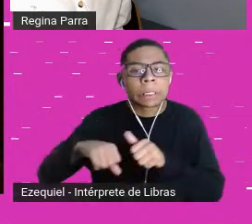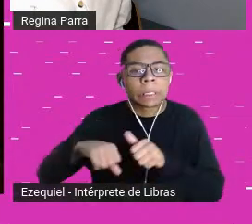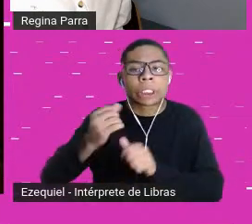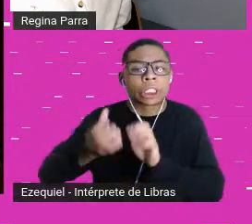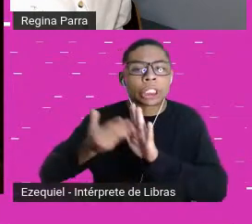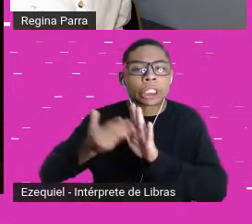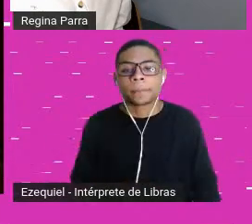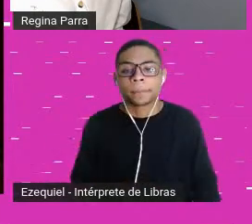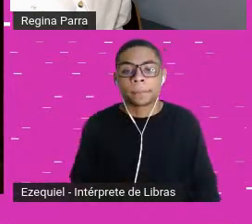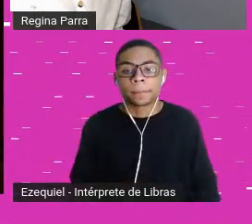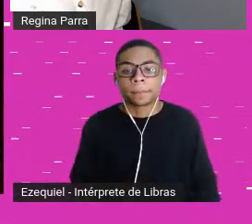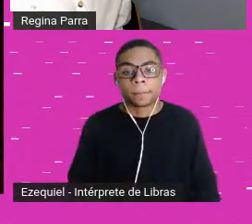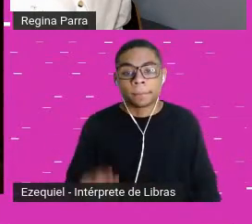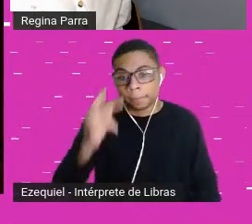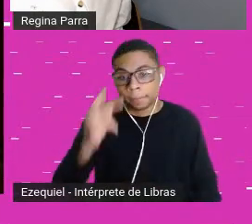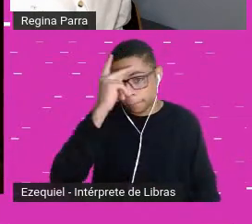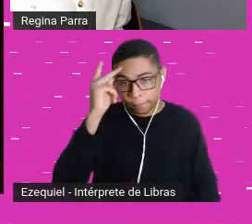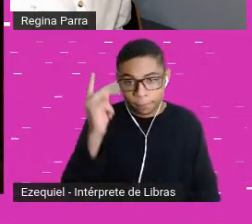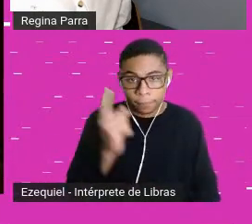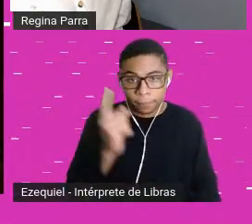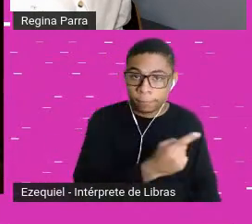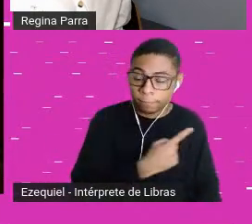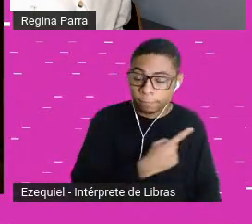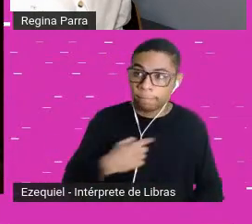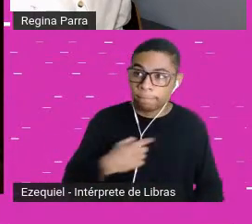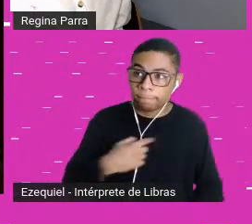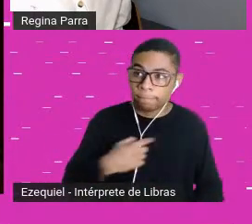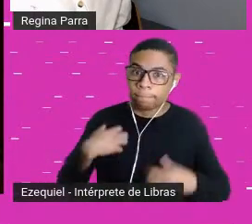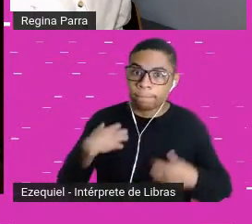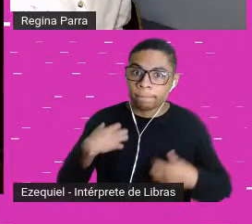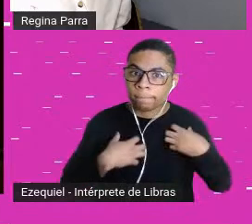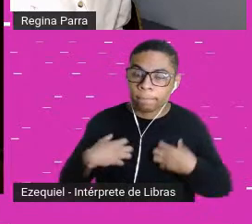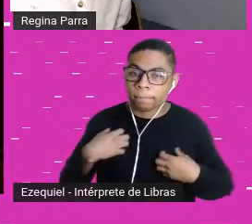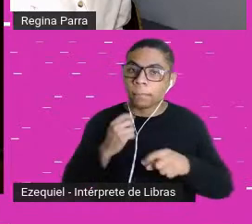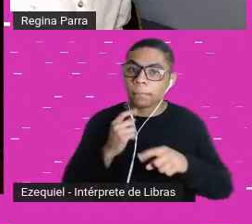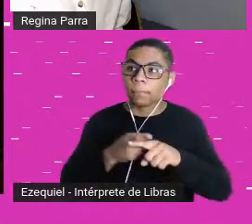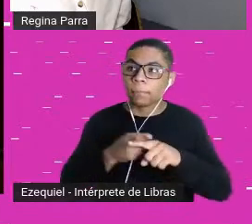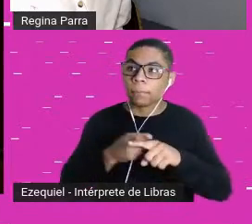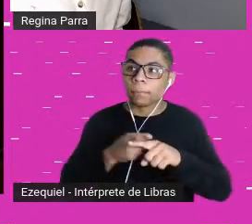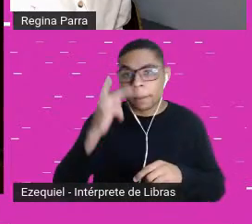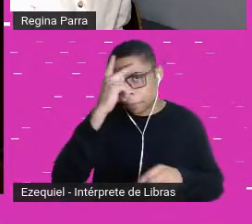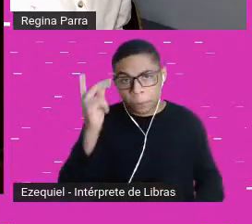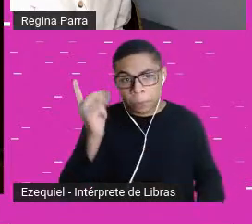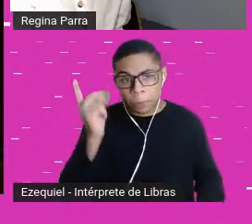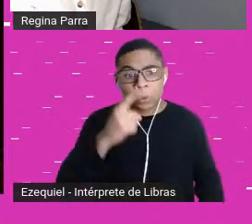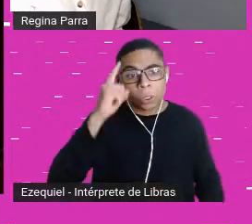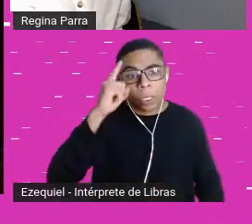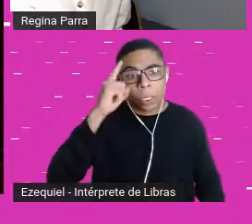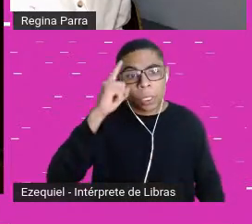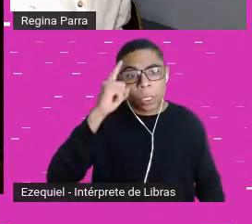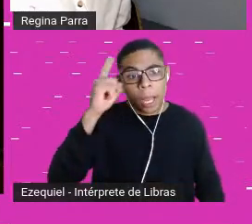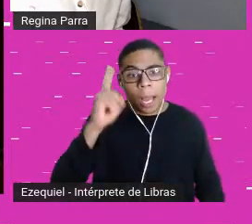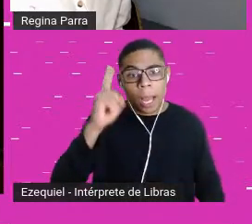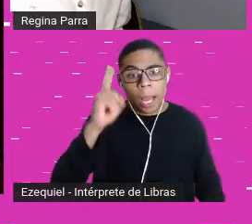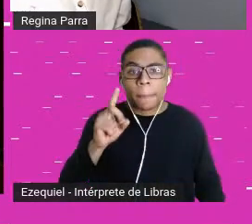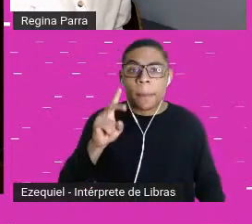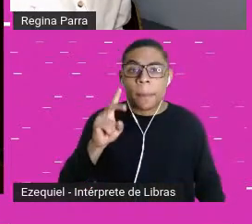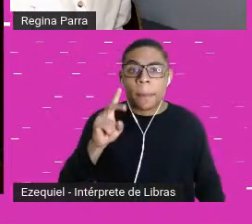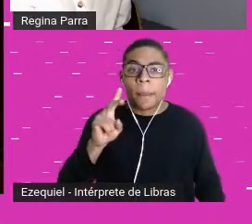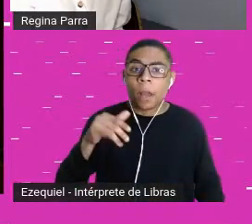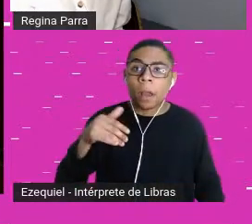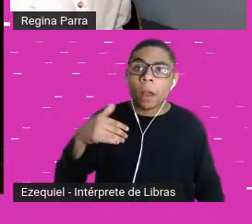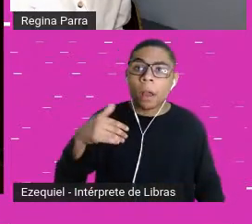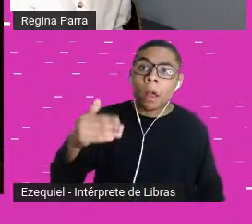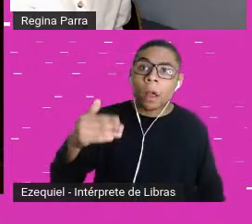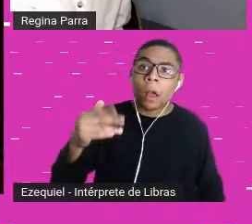porque o elenco todo ficava sem saber direito o que viria por aí, e a gente... todo mundo